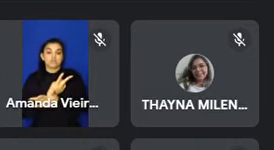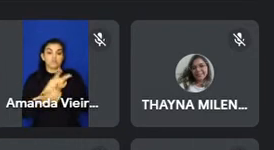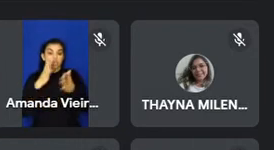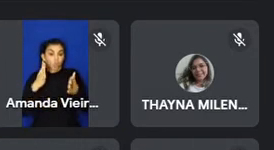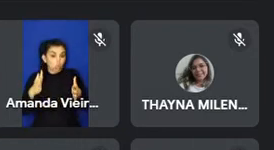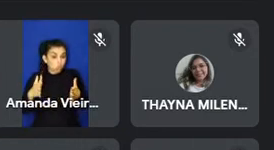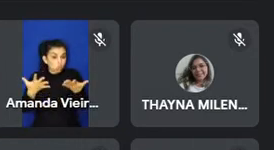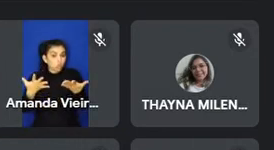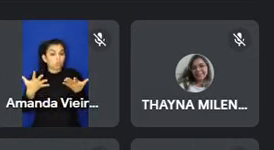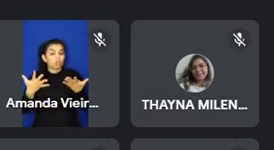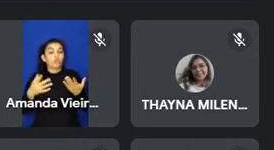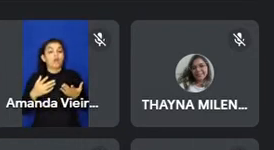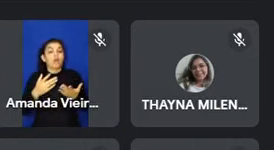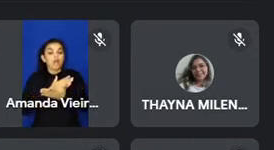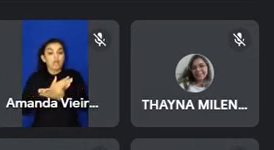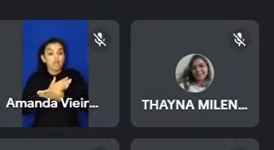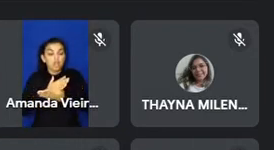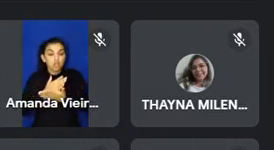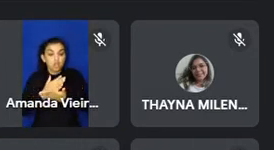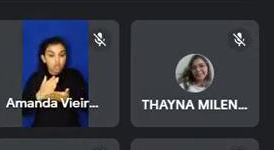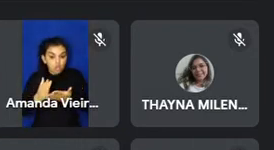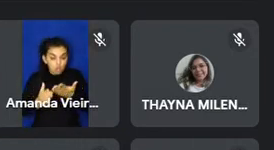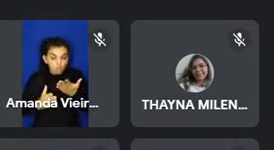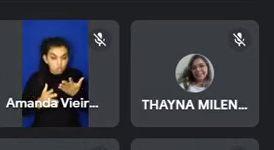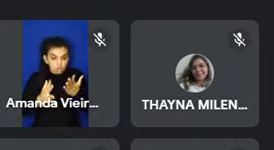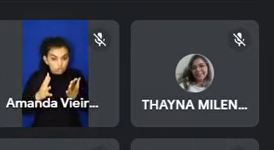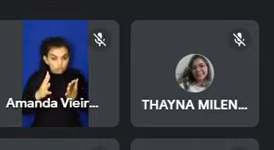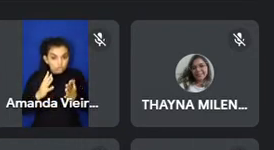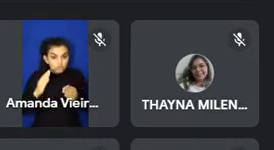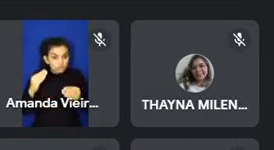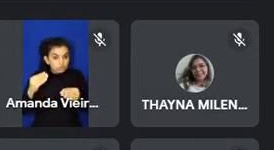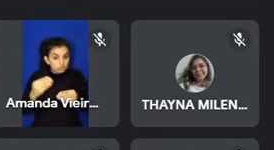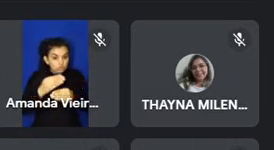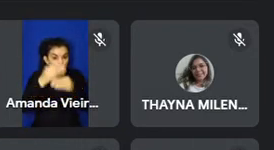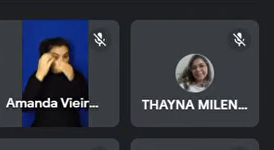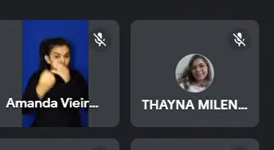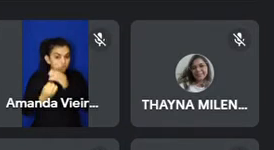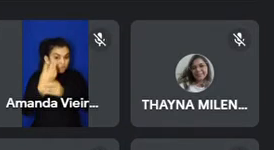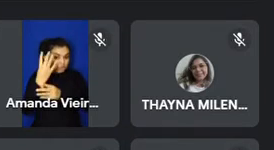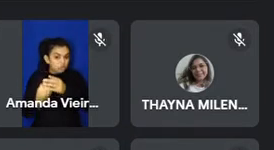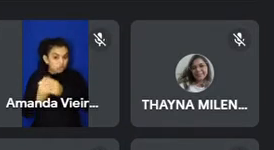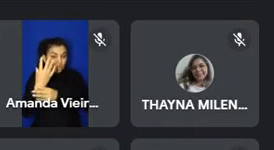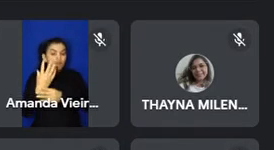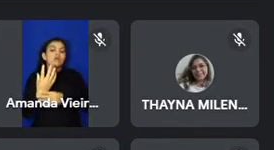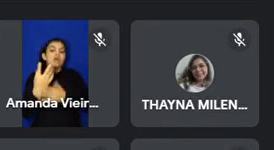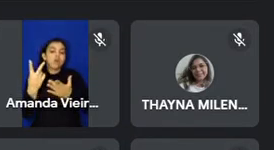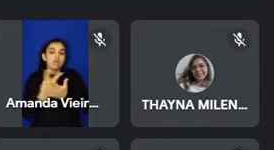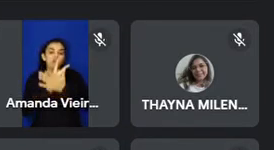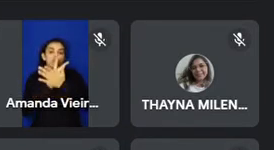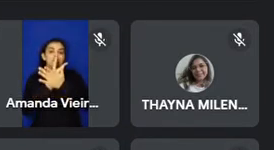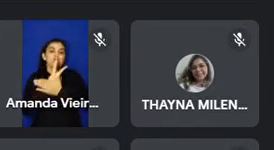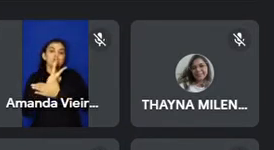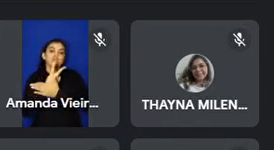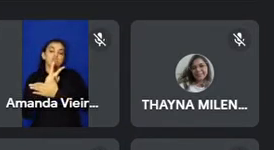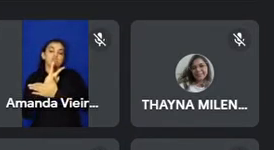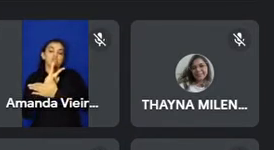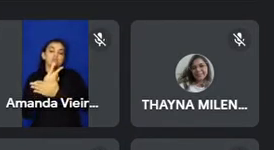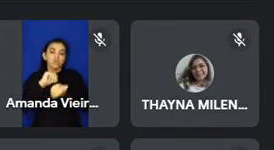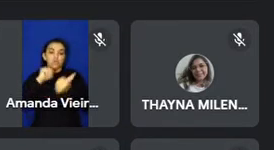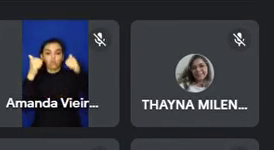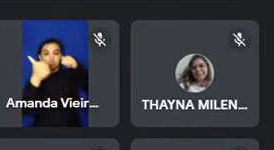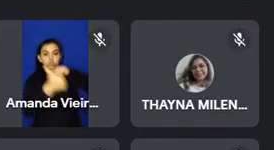passa a produzir anticorpos para aquela toxina. E depois faz a remoção, né, a transfusão do